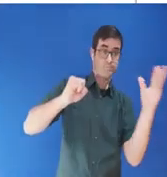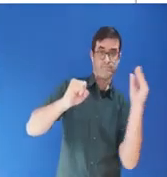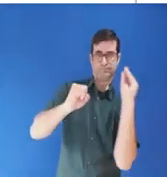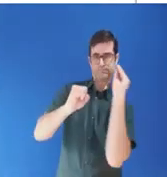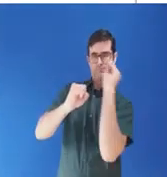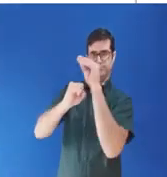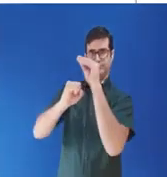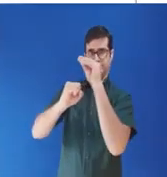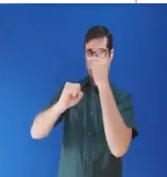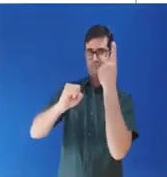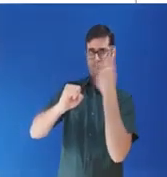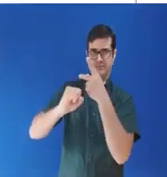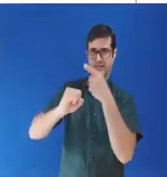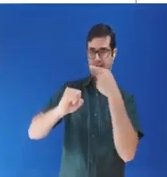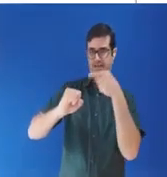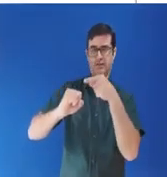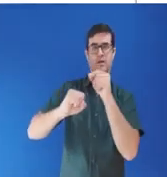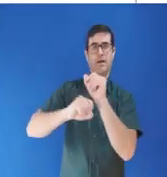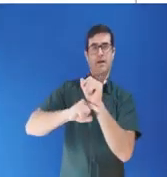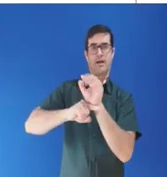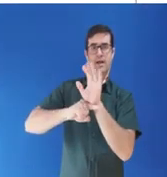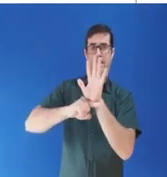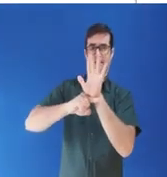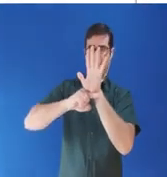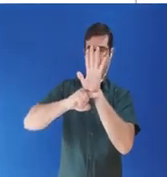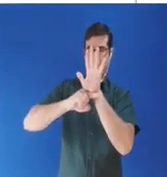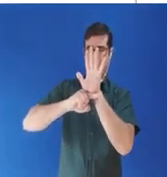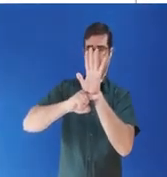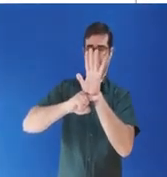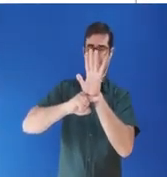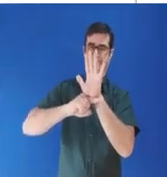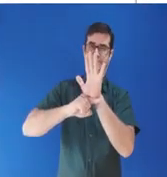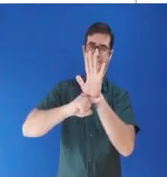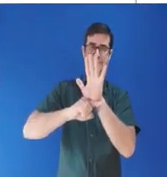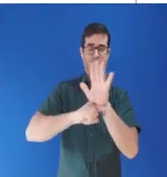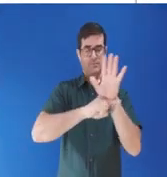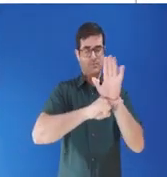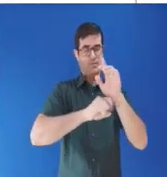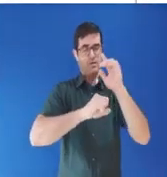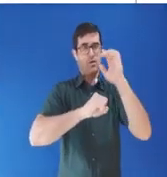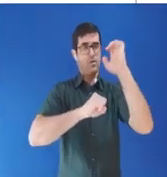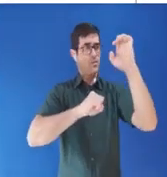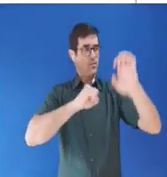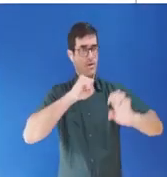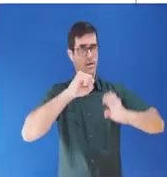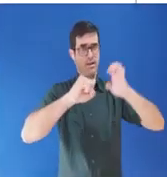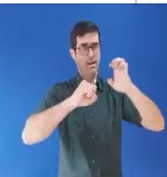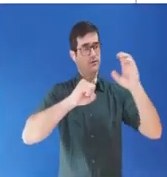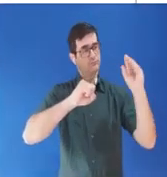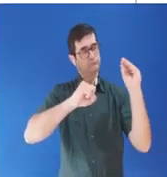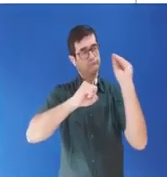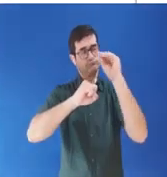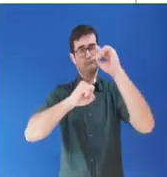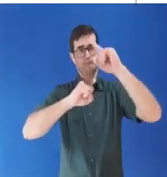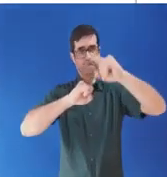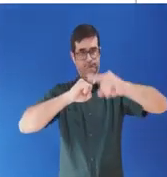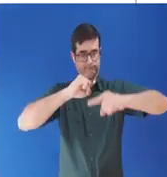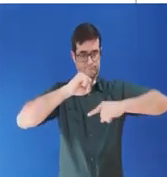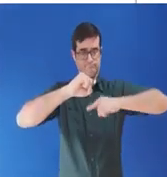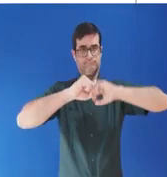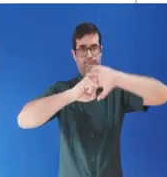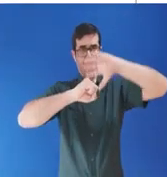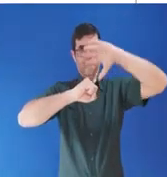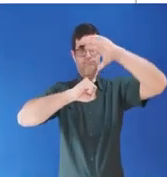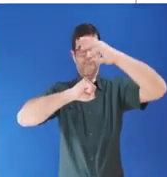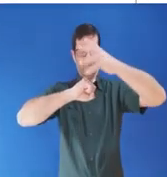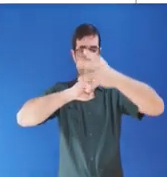fase gasosa, né? Então, por exemplo, eu pego esse elétron, né, e adiciono na eletrosfera desse elemento que